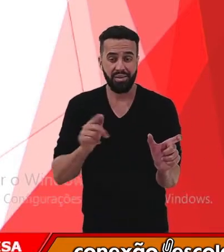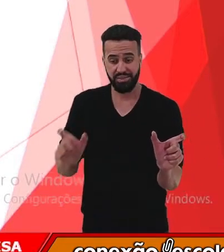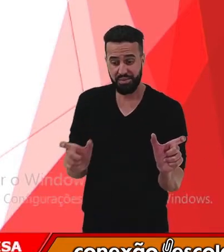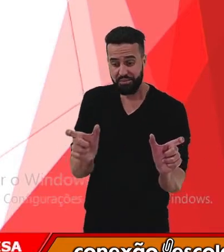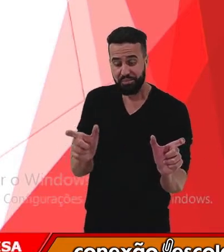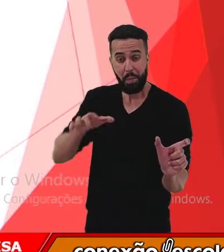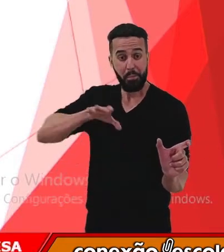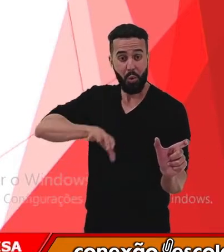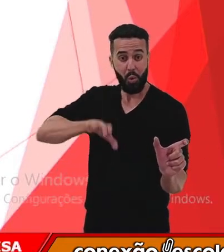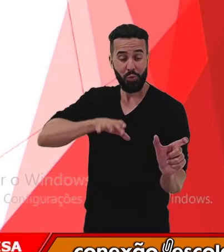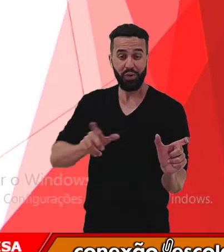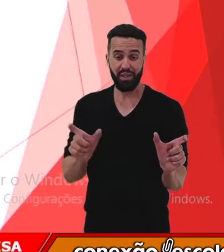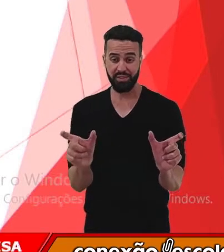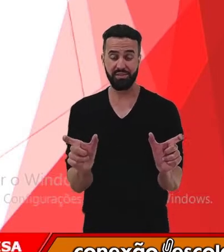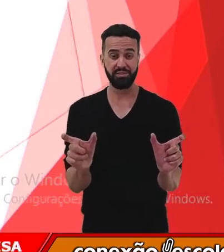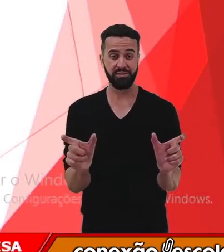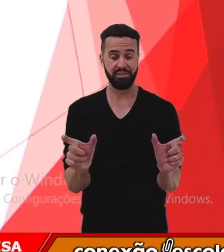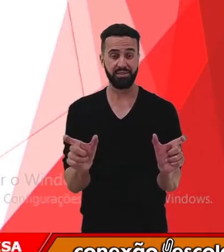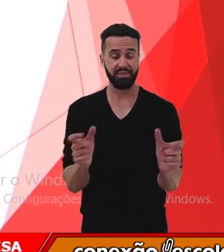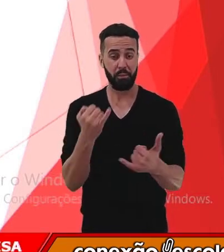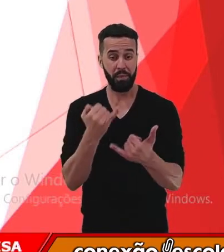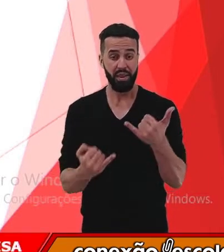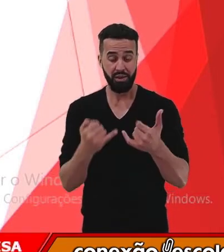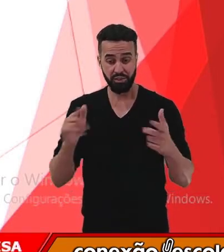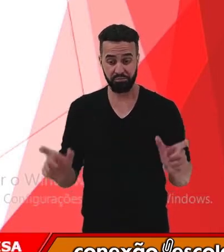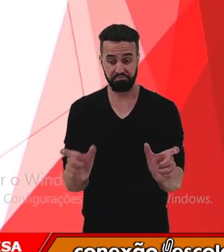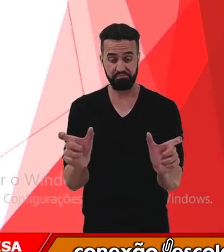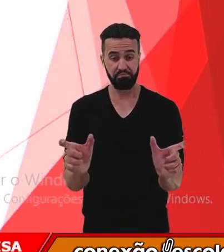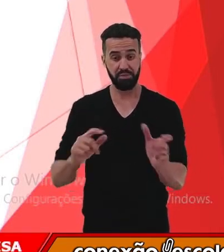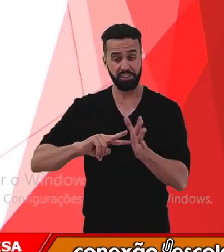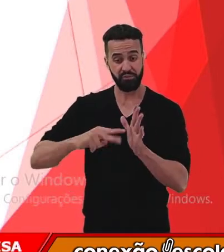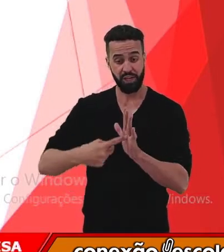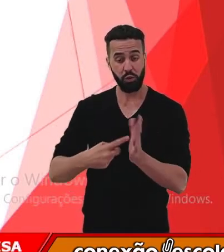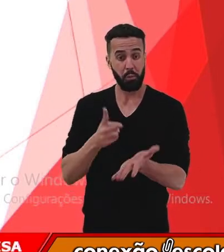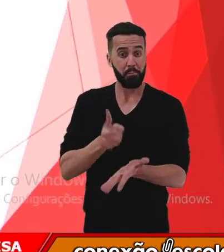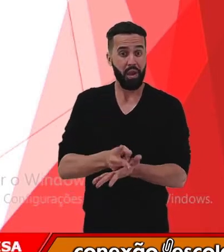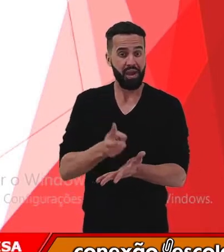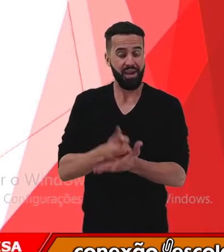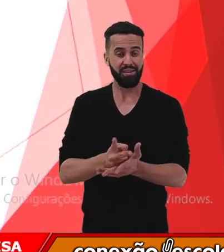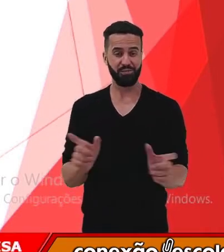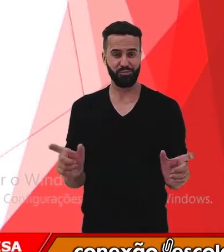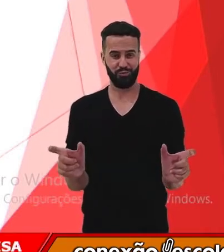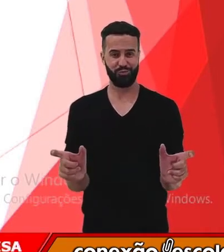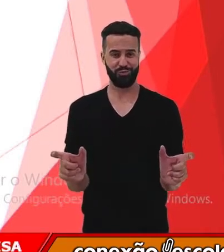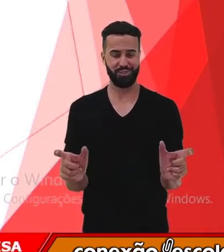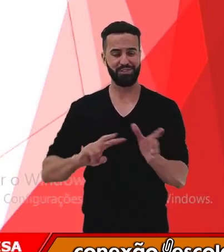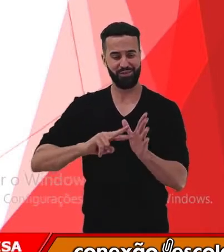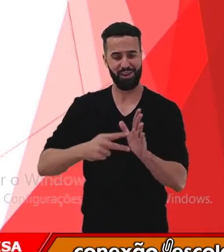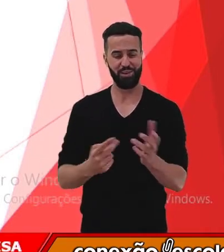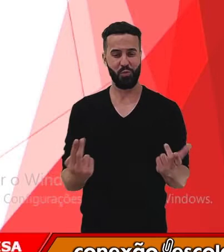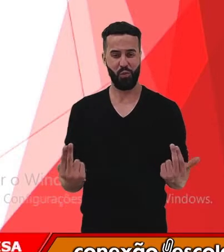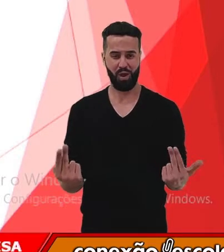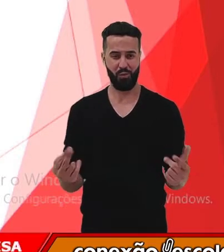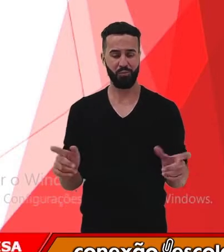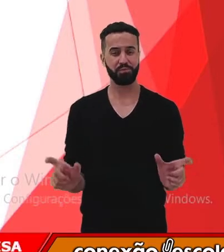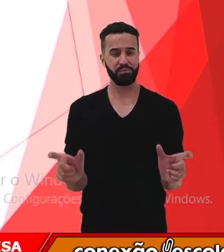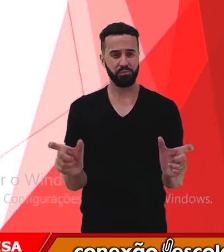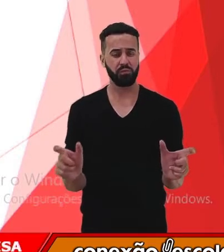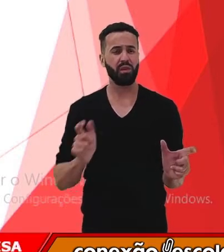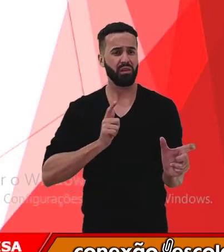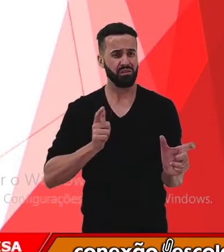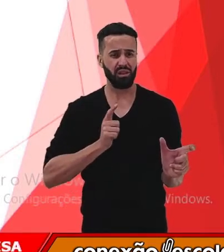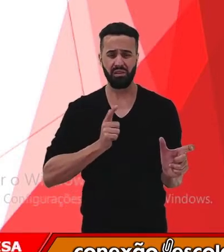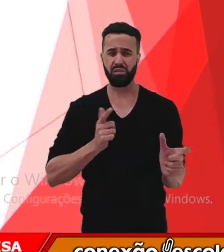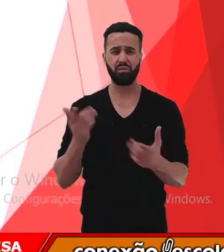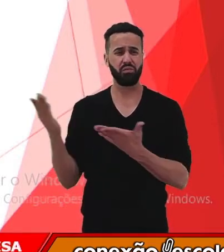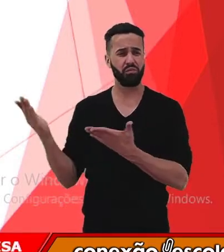e têm o mesmo significado. Se você pesquisar na internet, você vai ver a quantidade de palavras